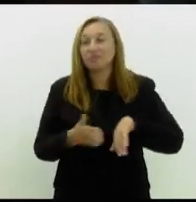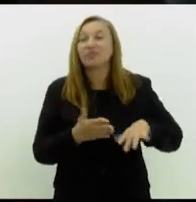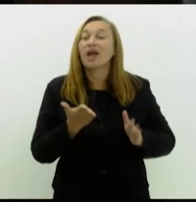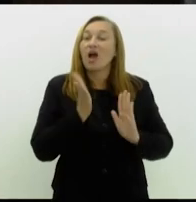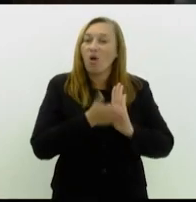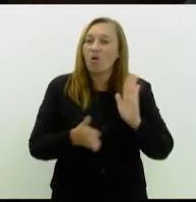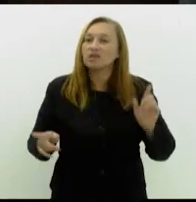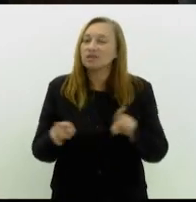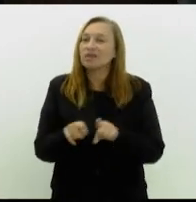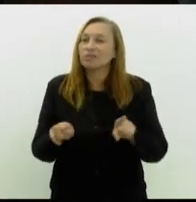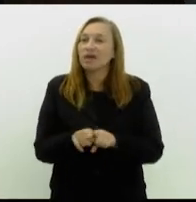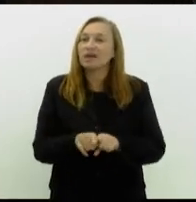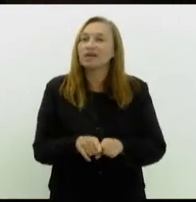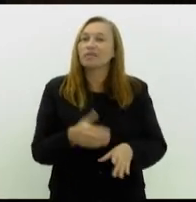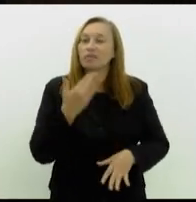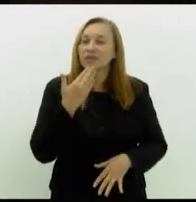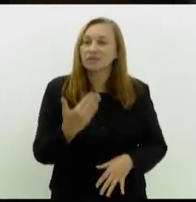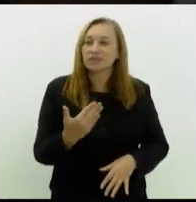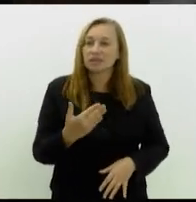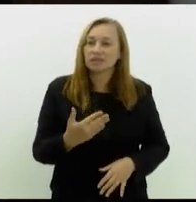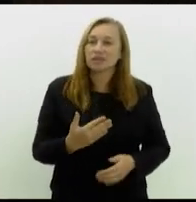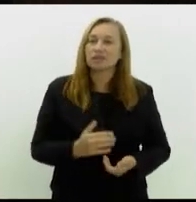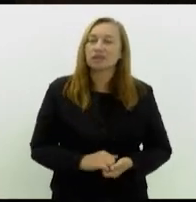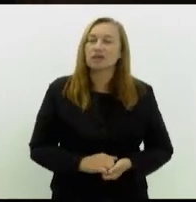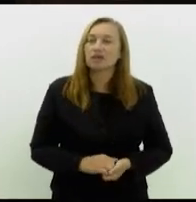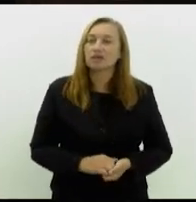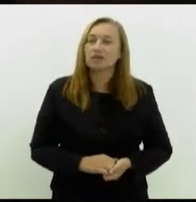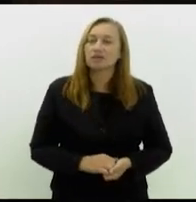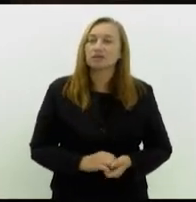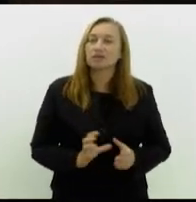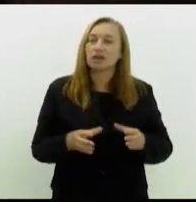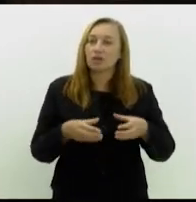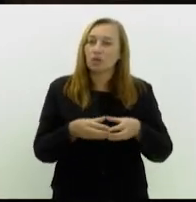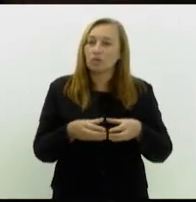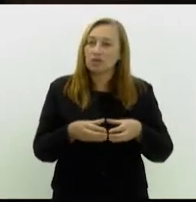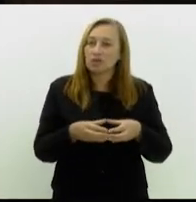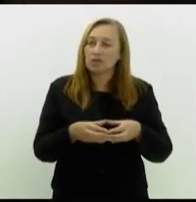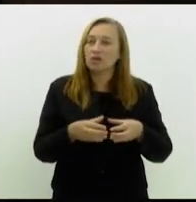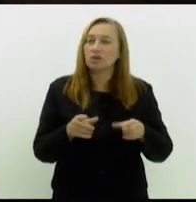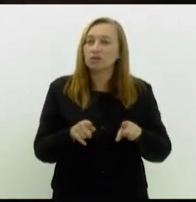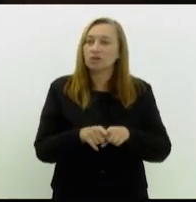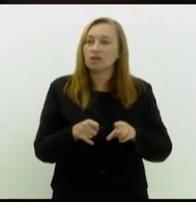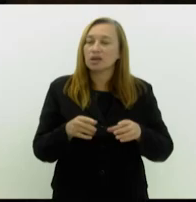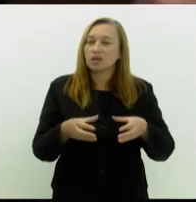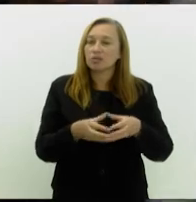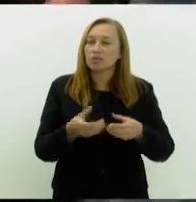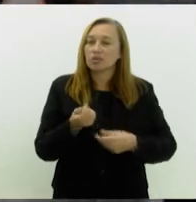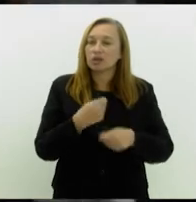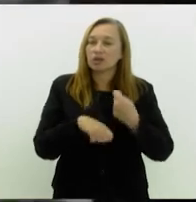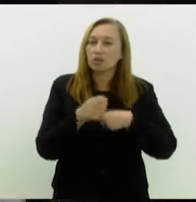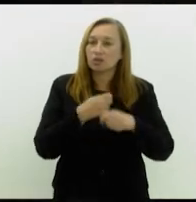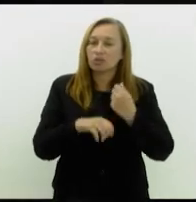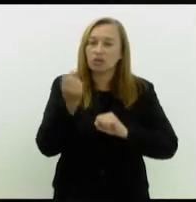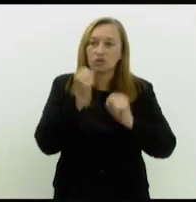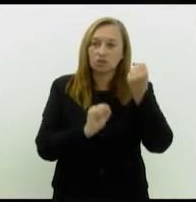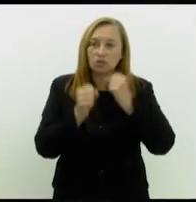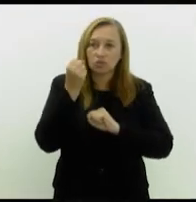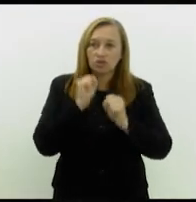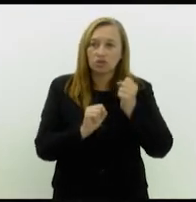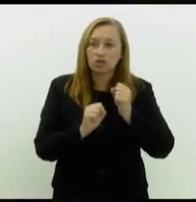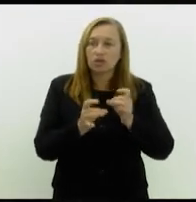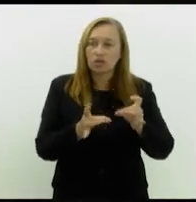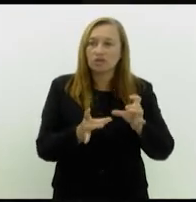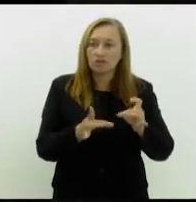ordem é para solicitar no rol das das comissões também a comissão de Economia Indústria e Comércio como